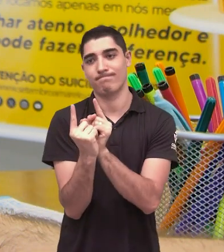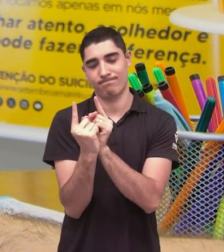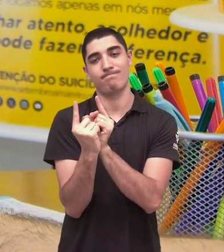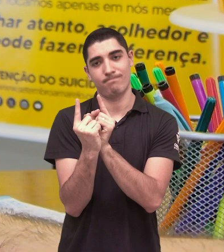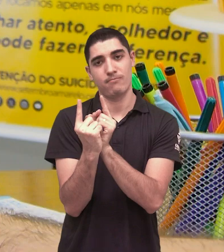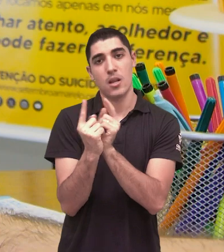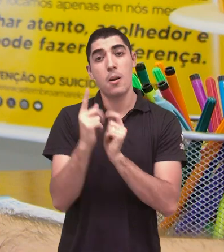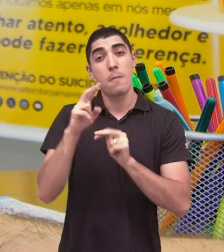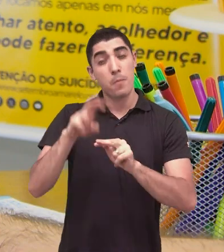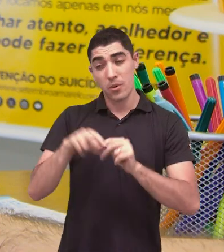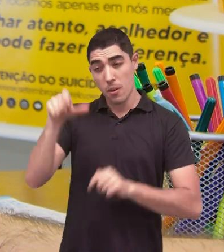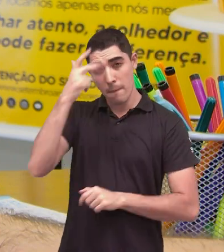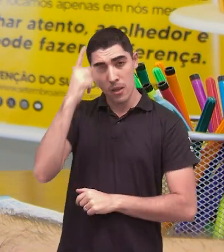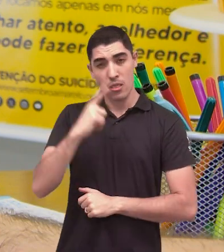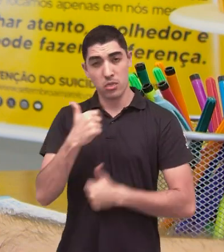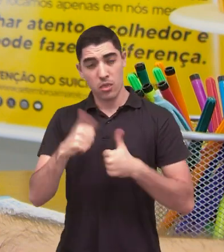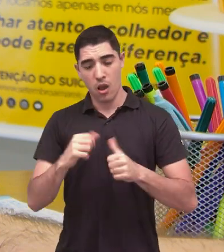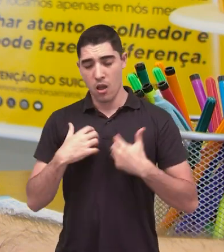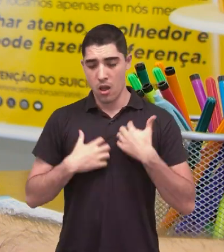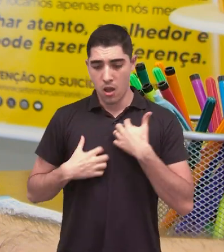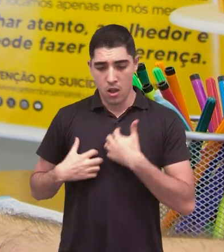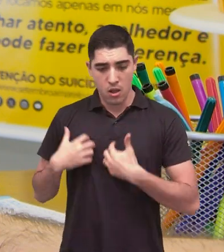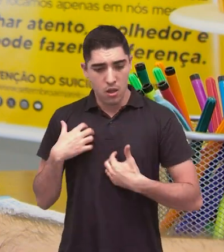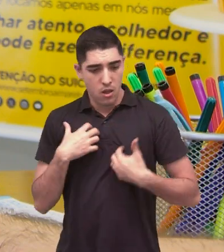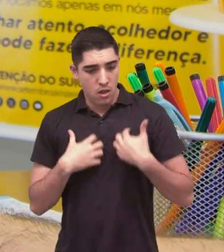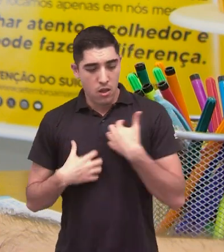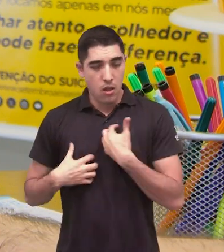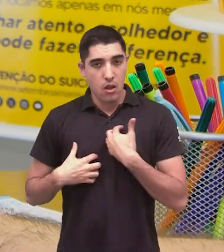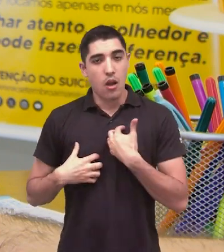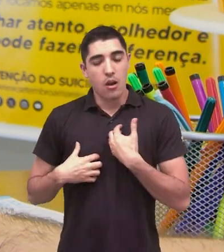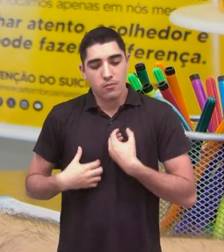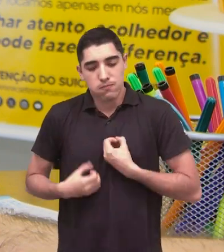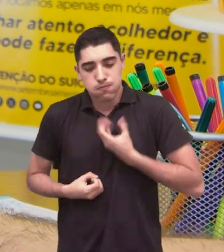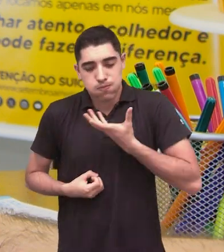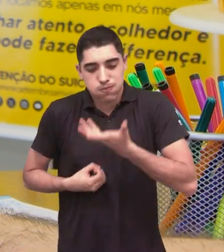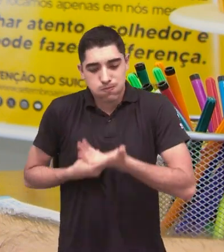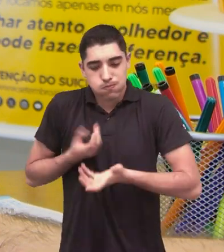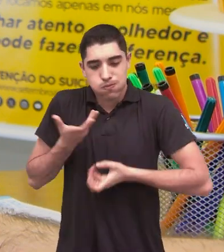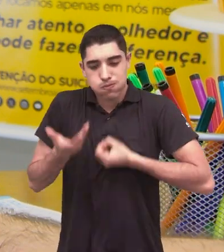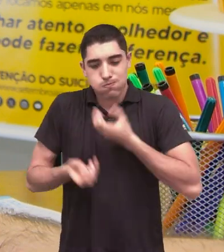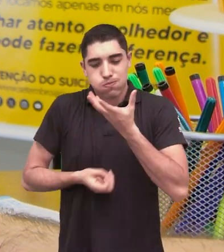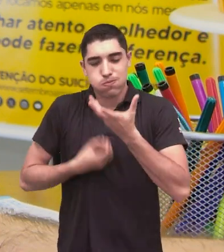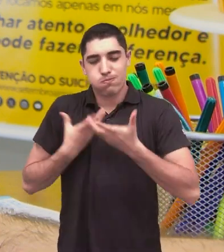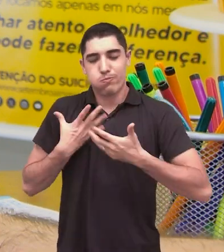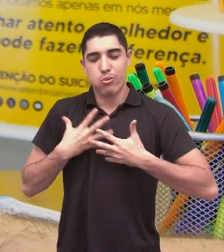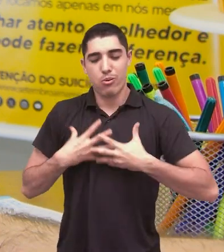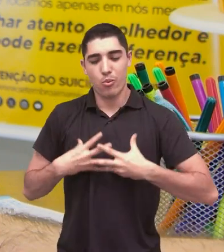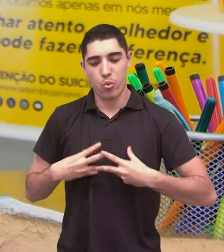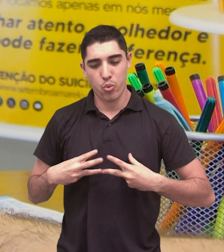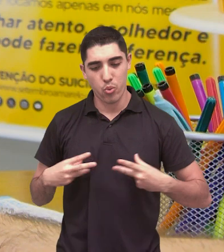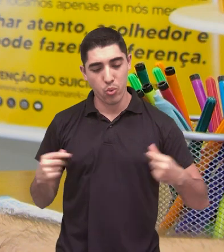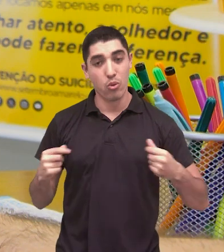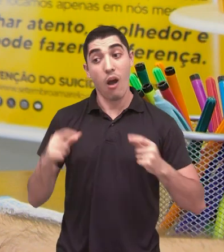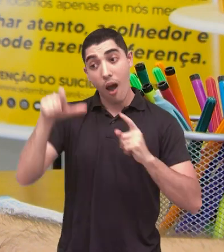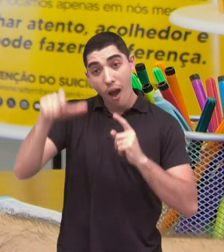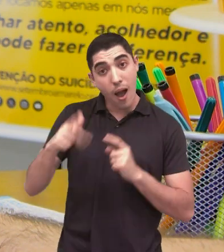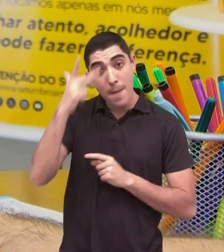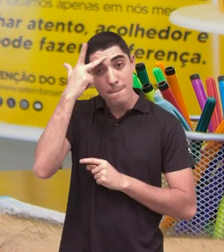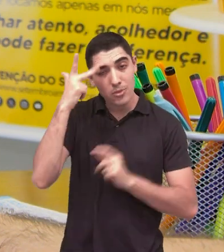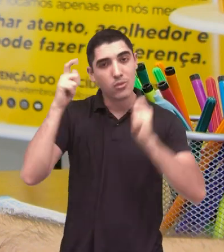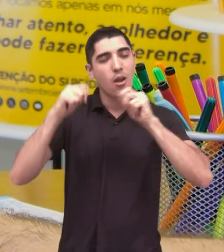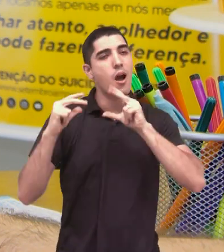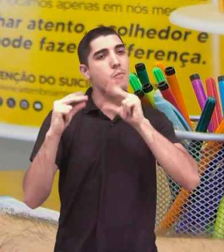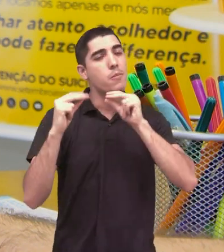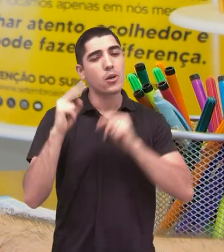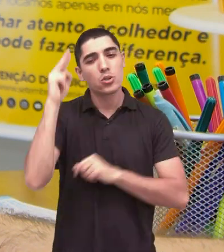Isso promove um esvaziamento da angústia. Eu acho que esse é o grande lugar de encontro com a outra pessoa, estar presente para que ela